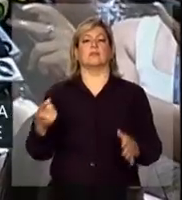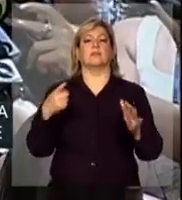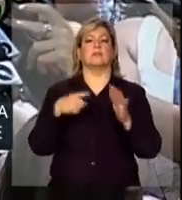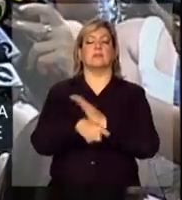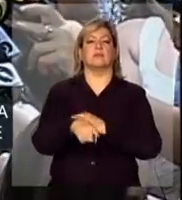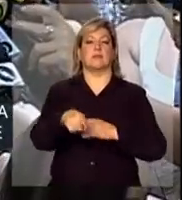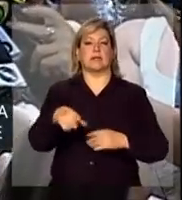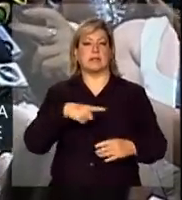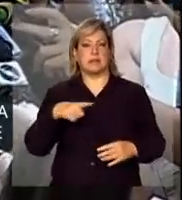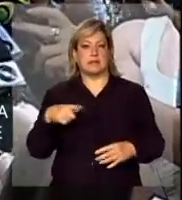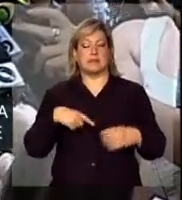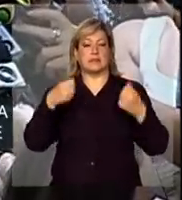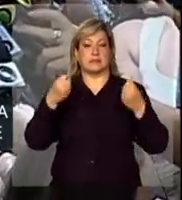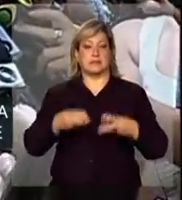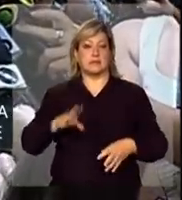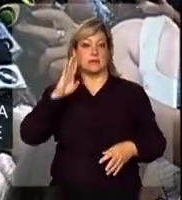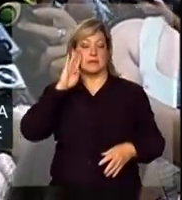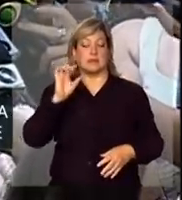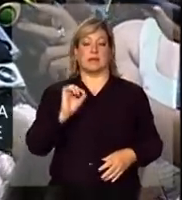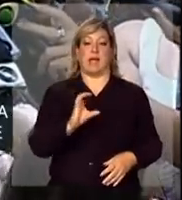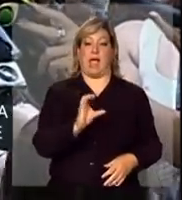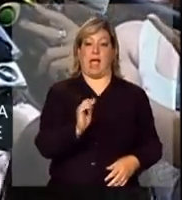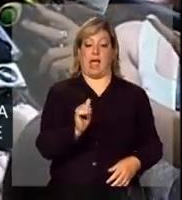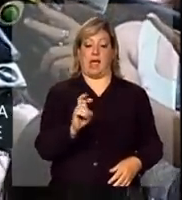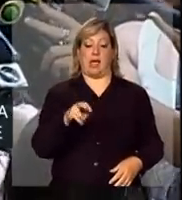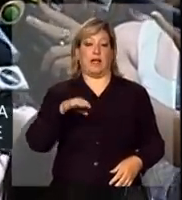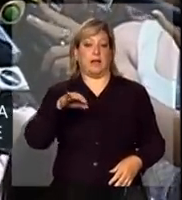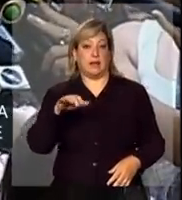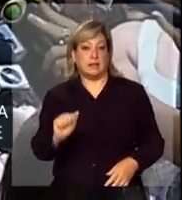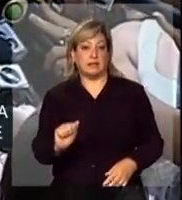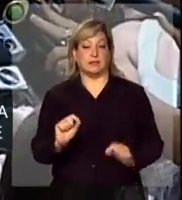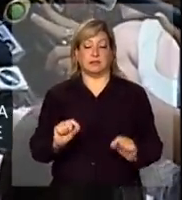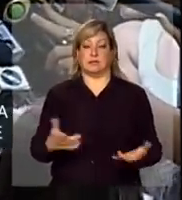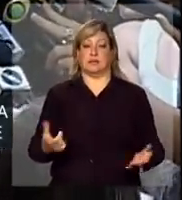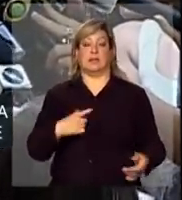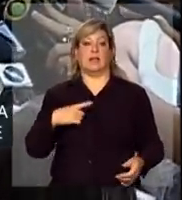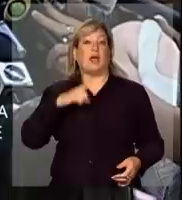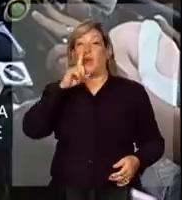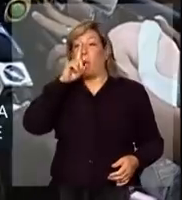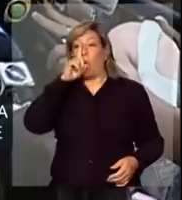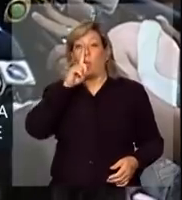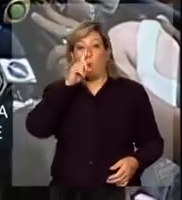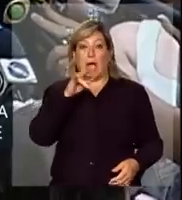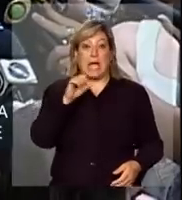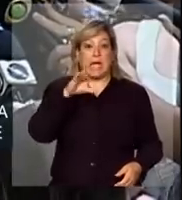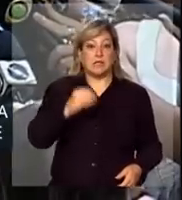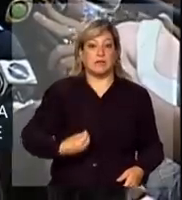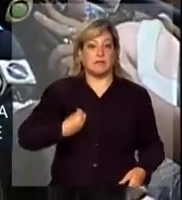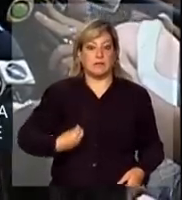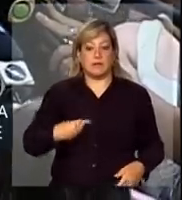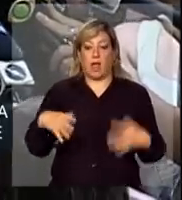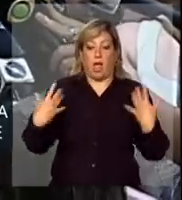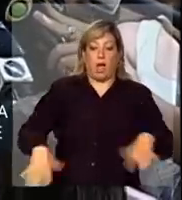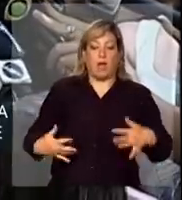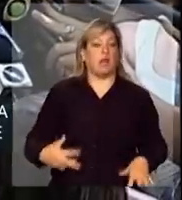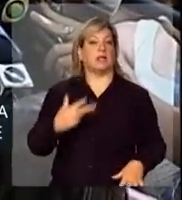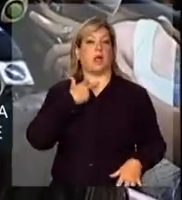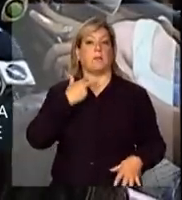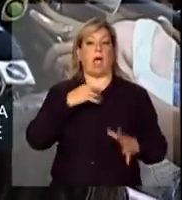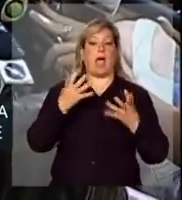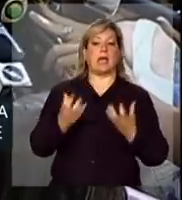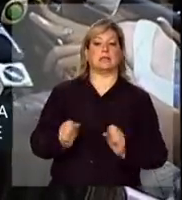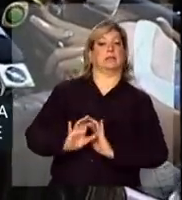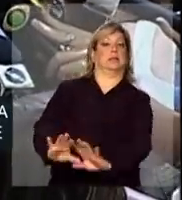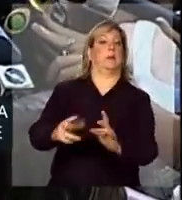emergência? Inclusive independe de situação de carência. Urgência e emergência, risco de vida, não pode existir qualquer tipo de negativa